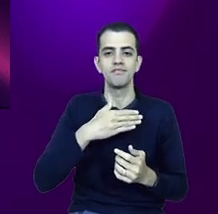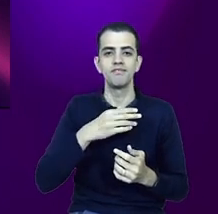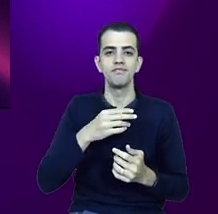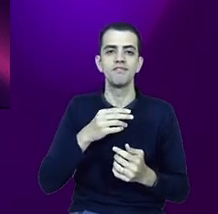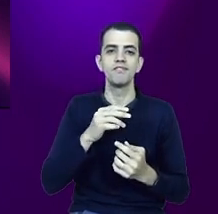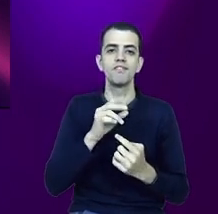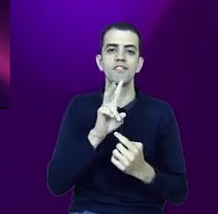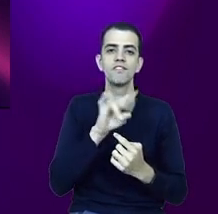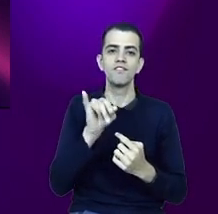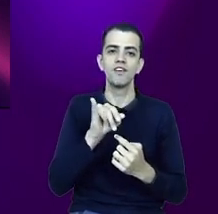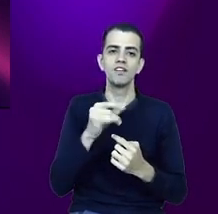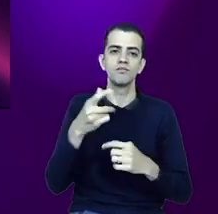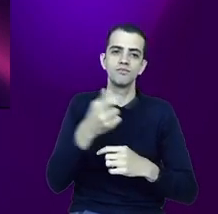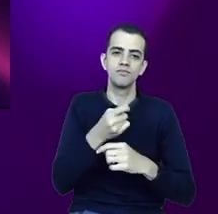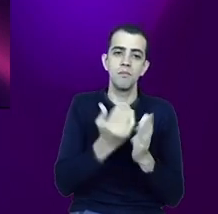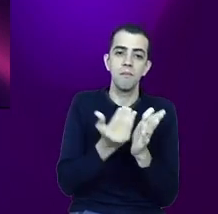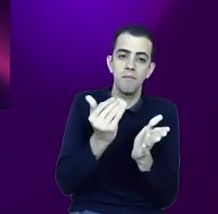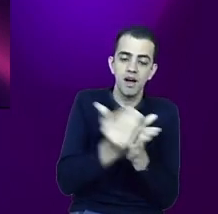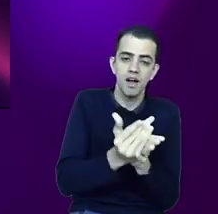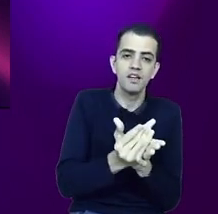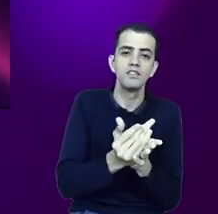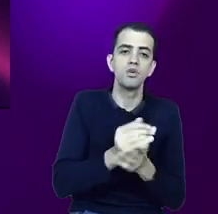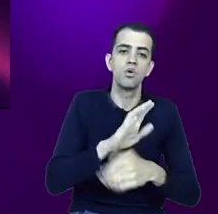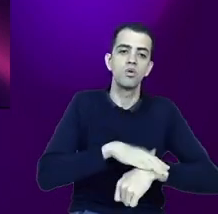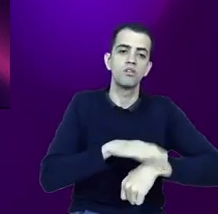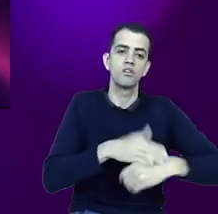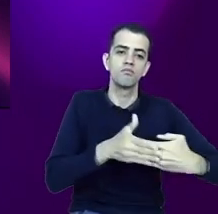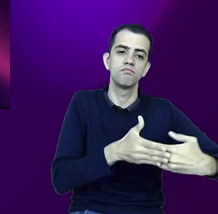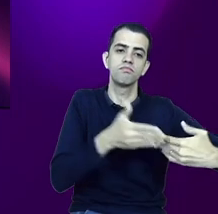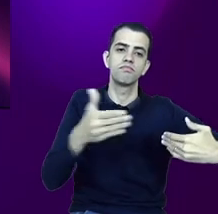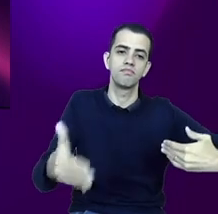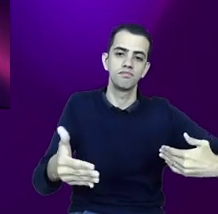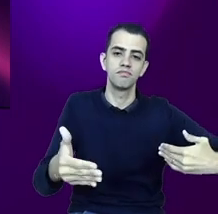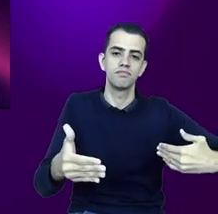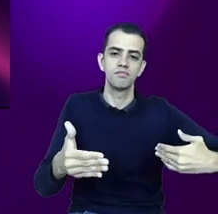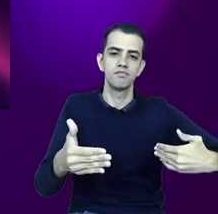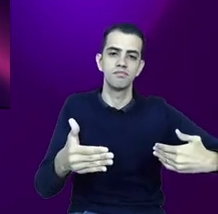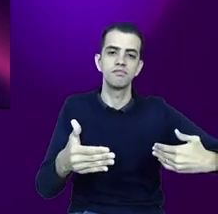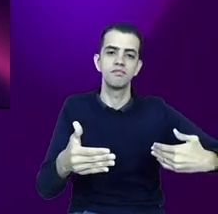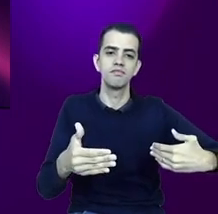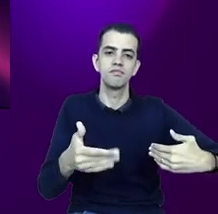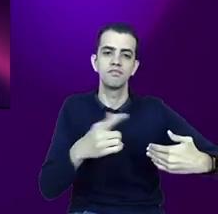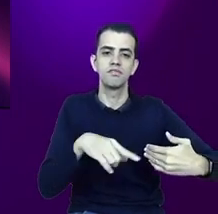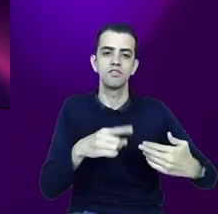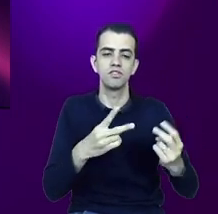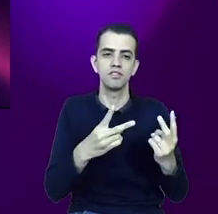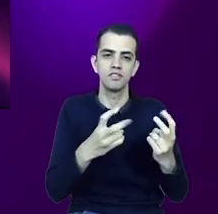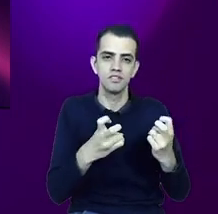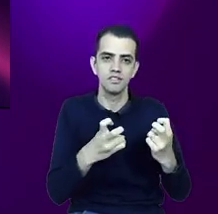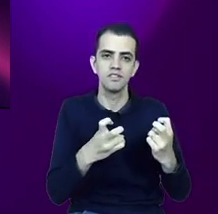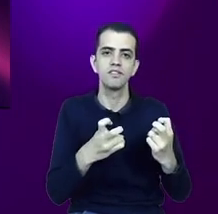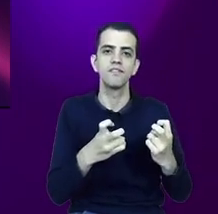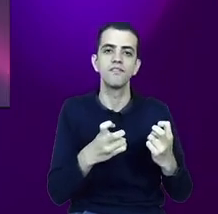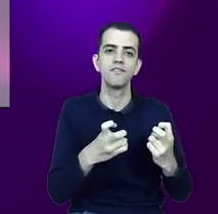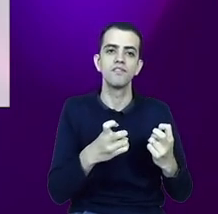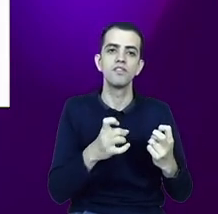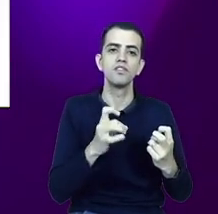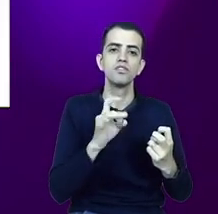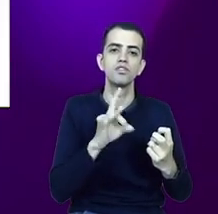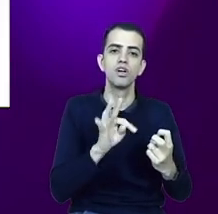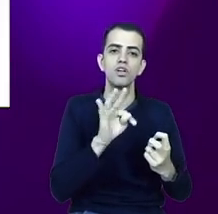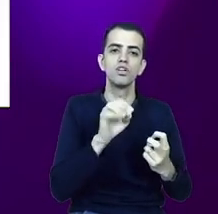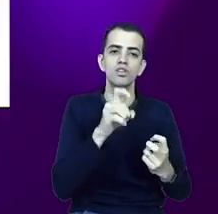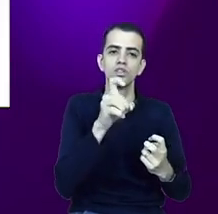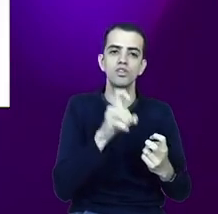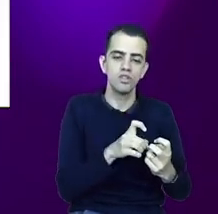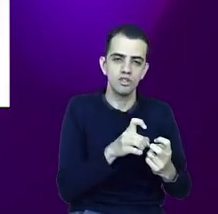maior dose ou mais tempo, e até o momento a nossa observação é de que aumenta apenas a toxicidade